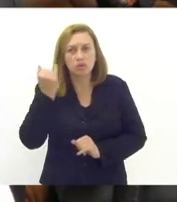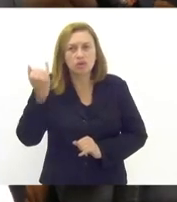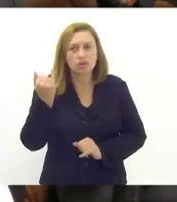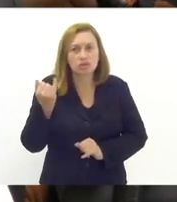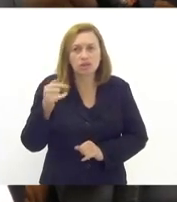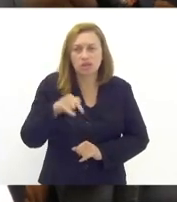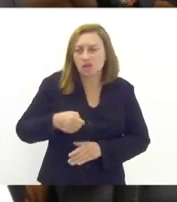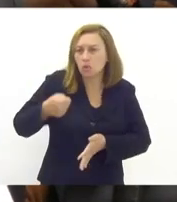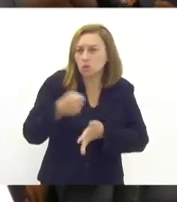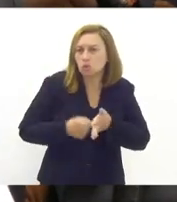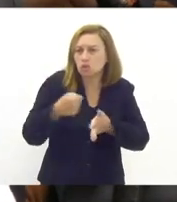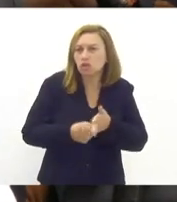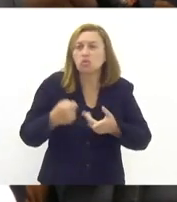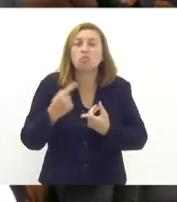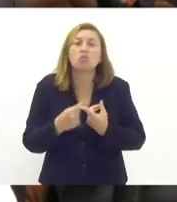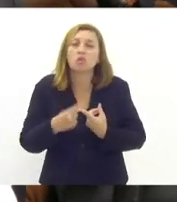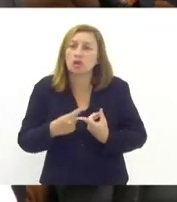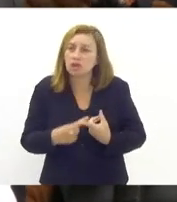estar aqui lutando, porque